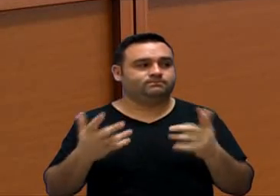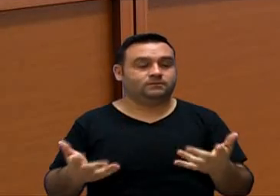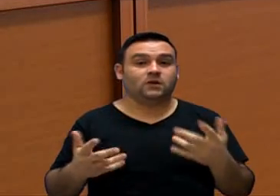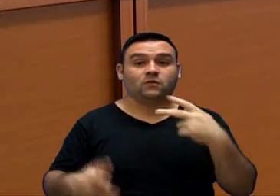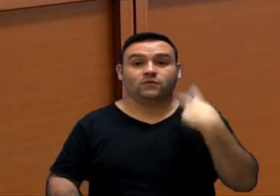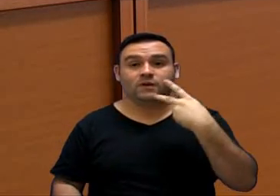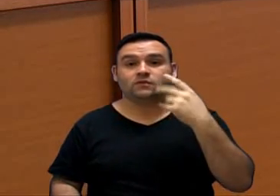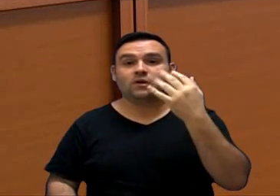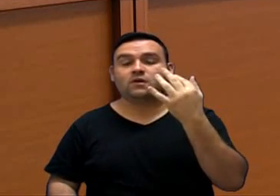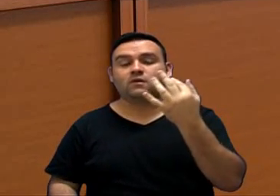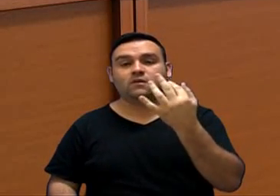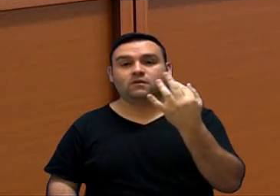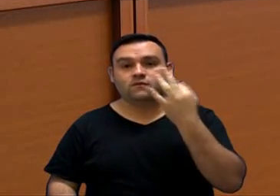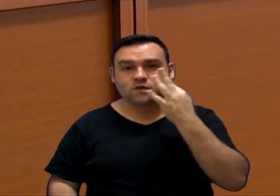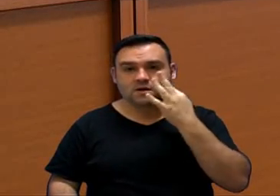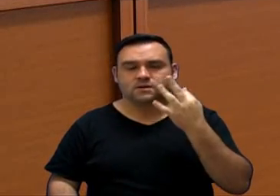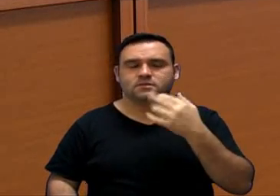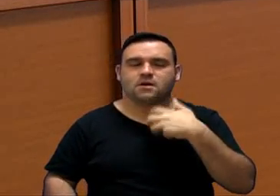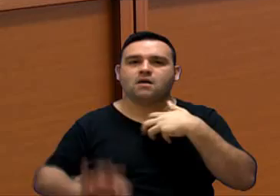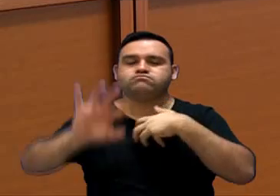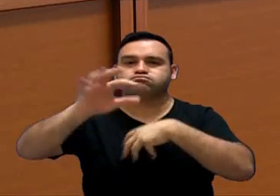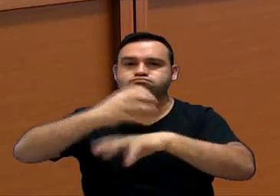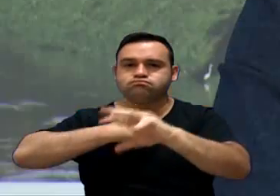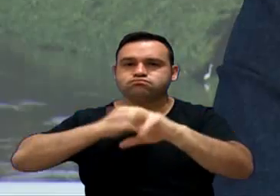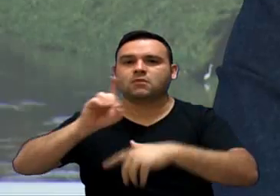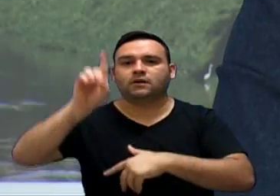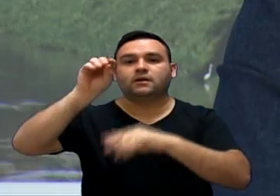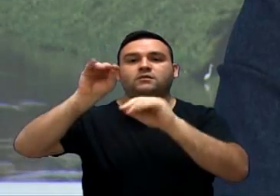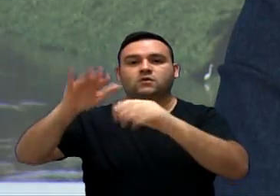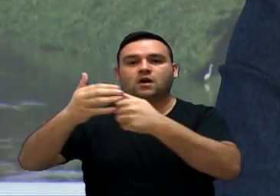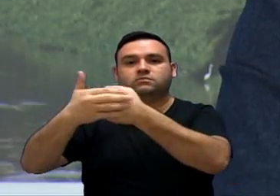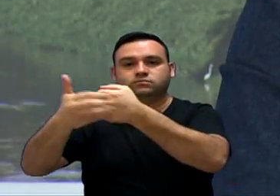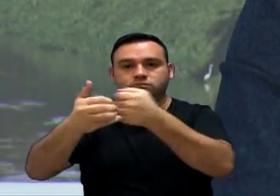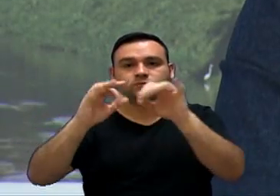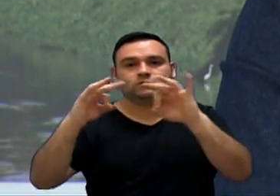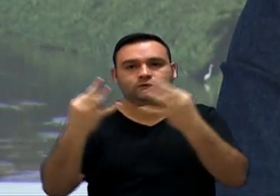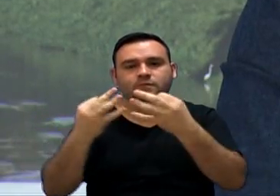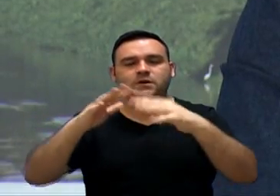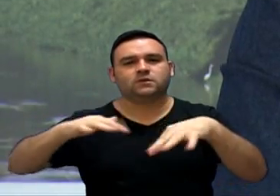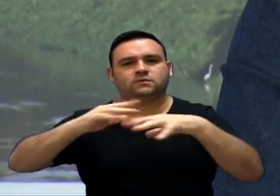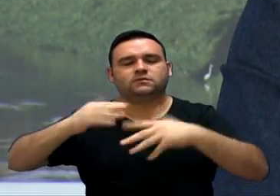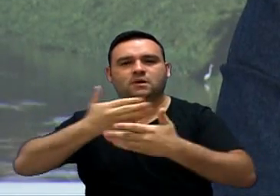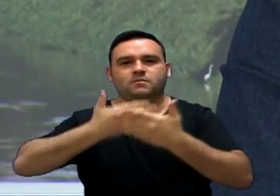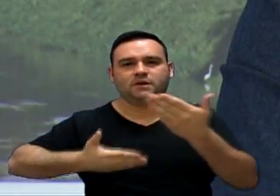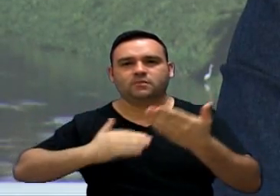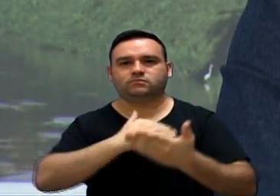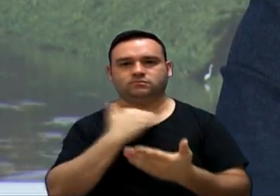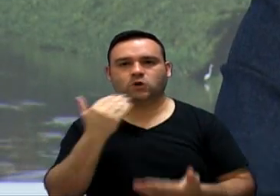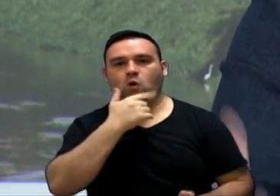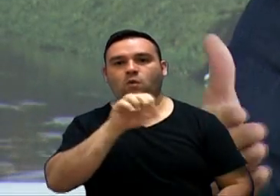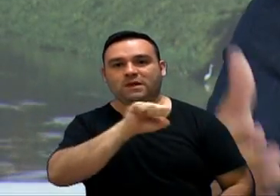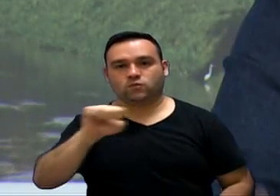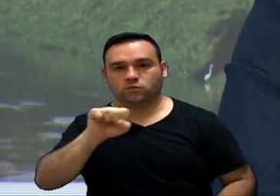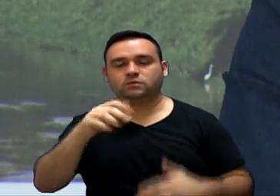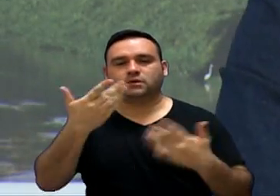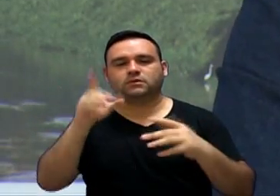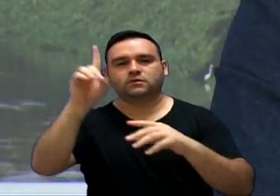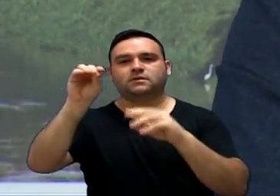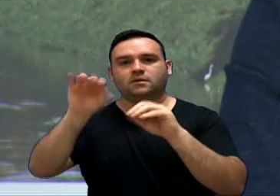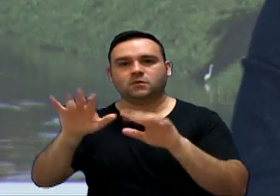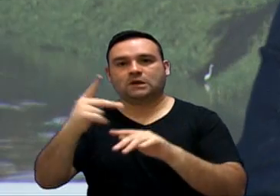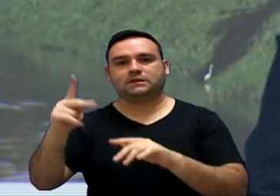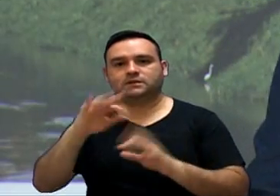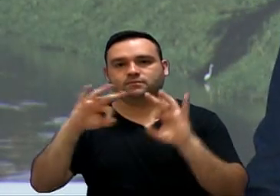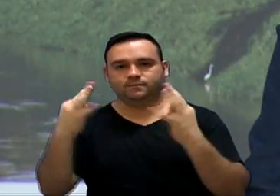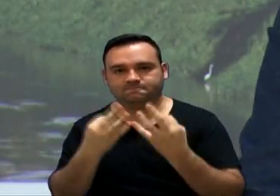ao vereador França, eu estimo aí que Deus conforte os familiares, tá bom, por esse falecimento. Então, que Deus abençoe a família